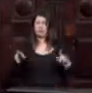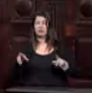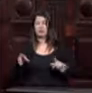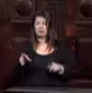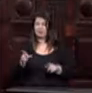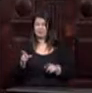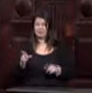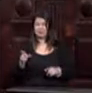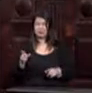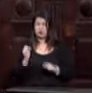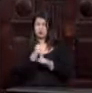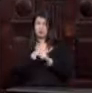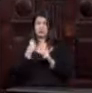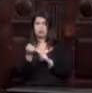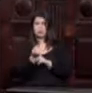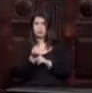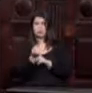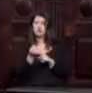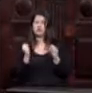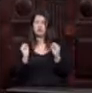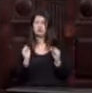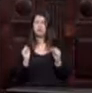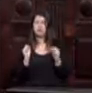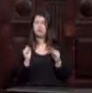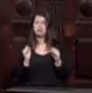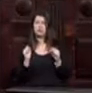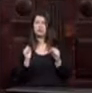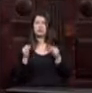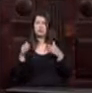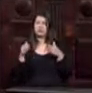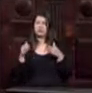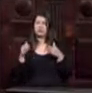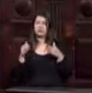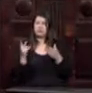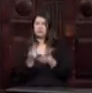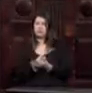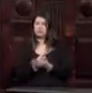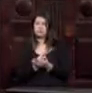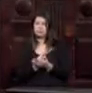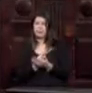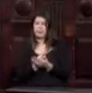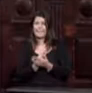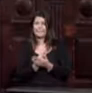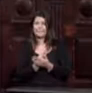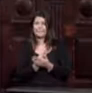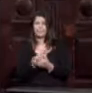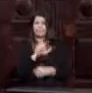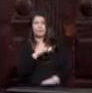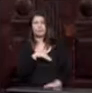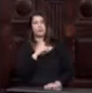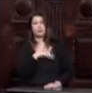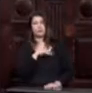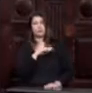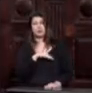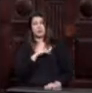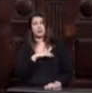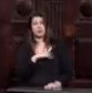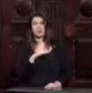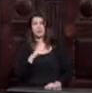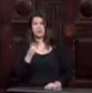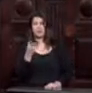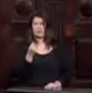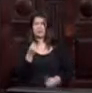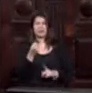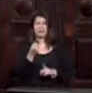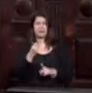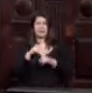diferenças sociais que podem chegar a uma remuneração que seja 20